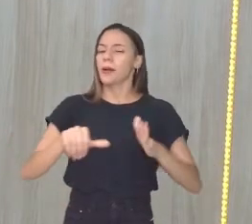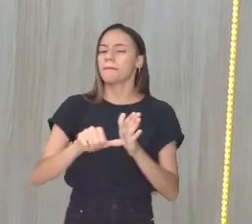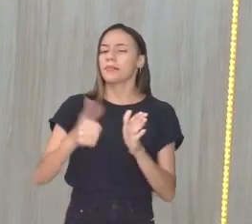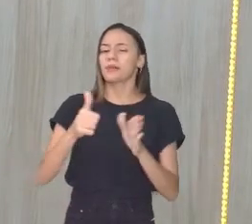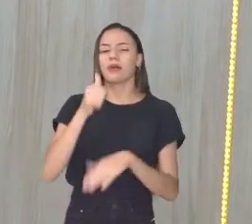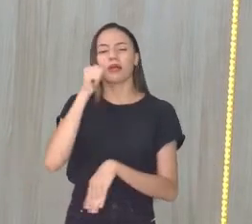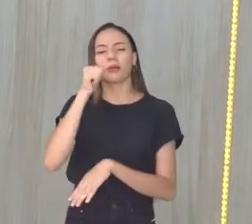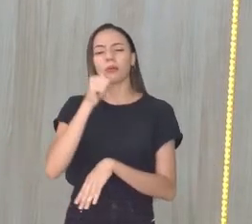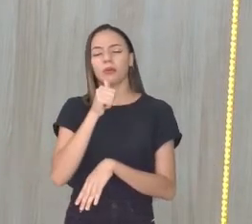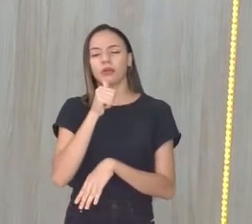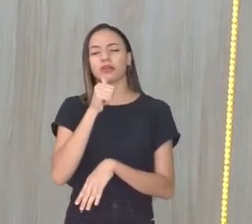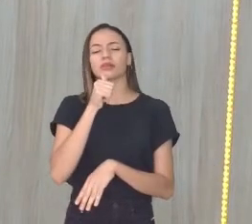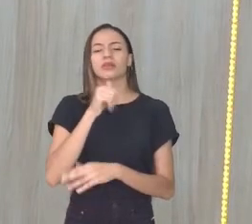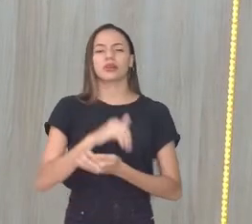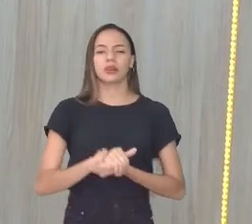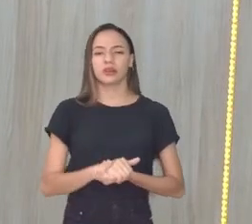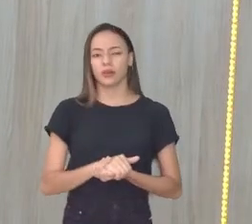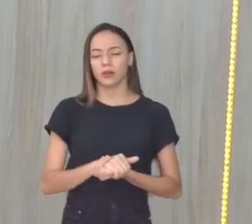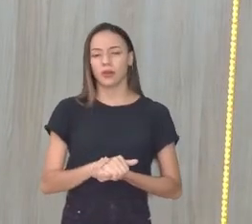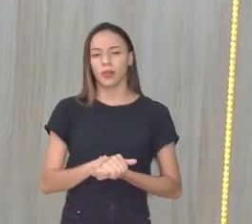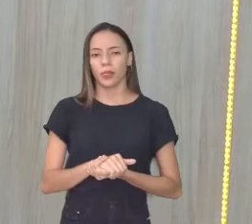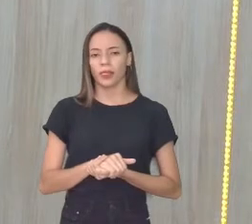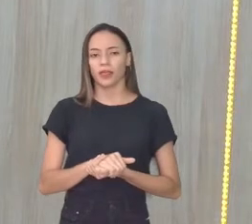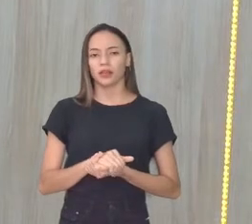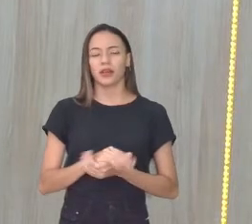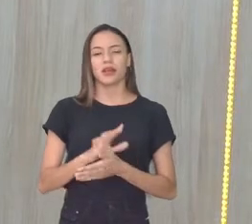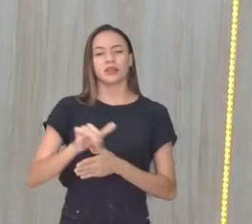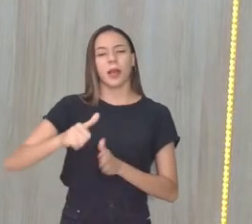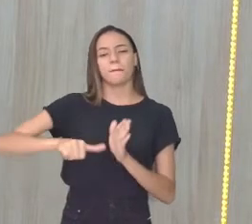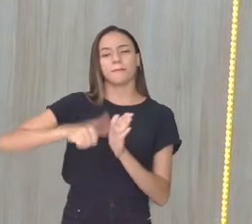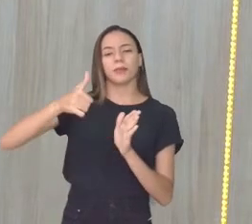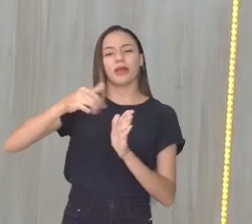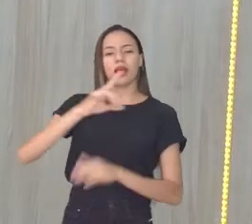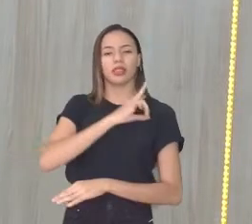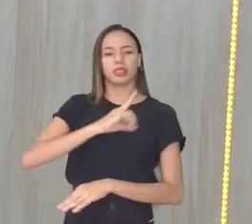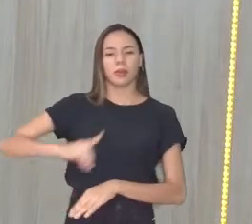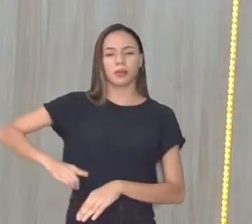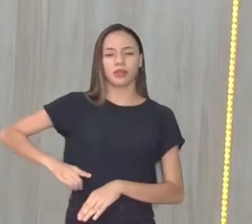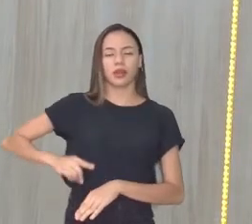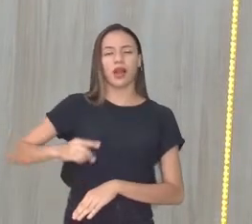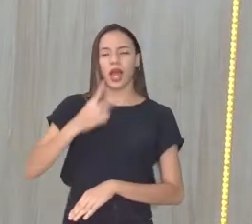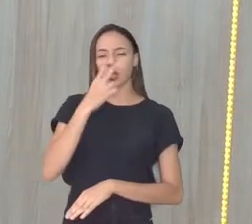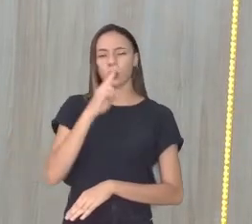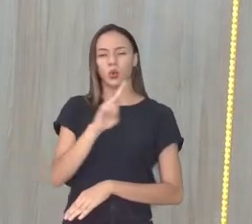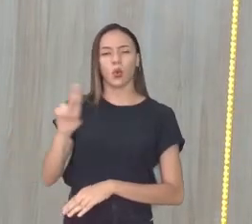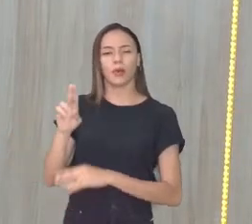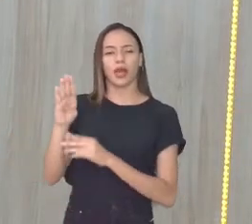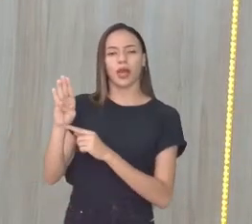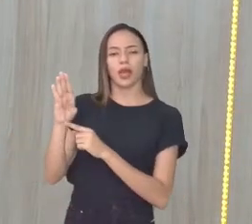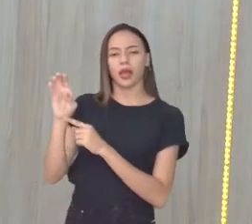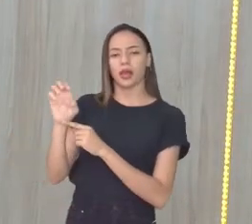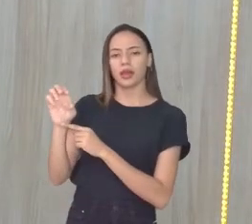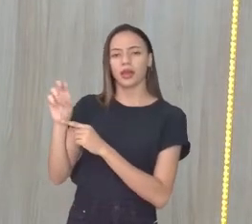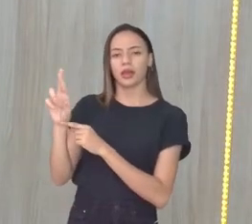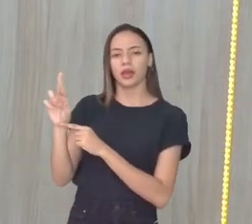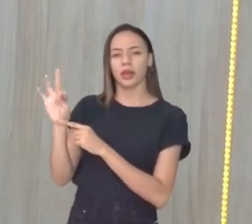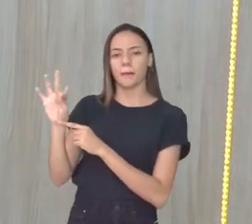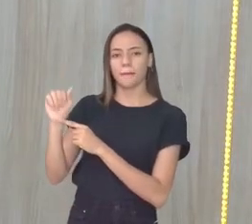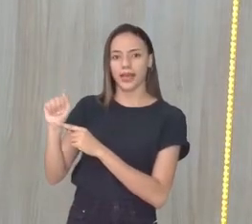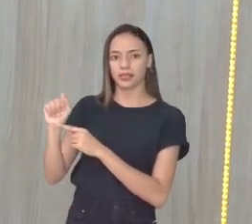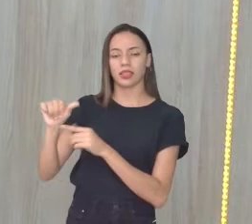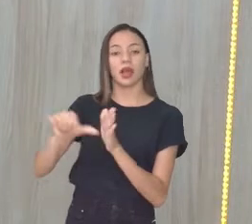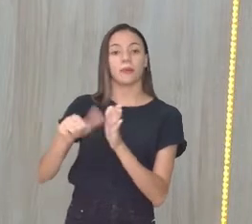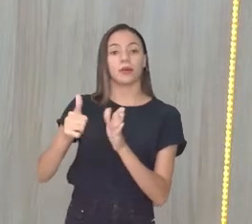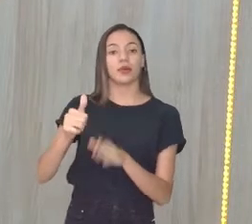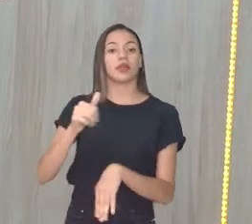mulheres, aqui uma da primeira deputada, Berta, né? Se não me falha a memória, Berta Lutz, eu acho. Isso. Foi a primeira